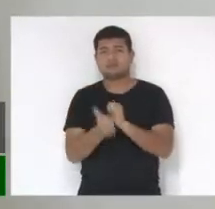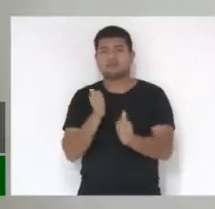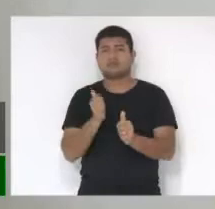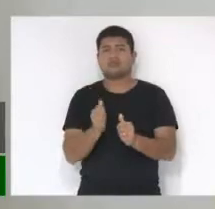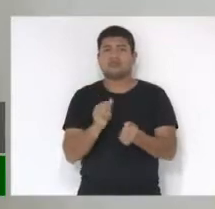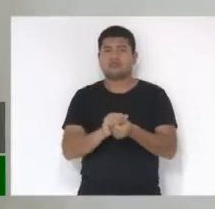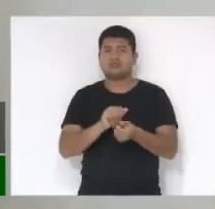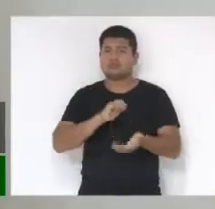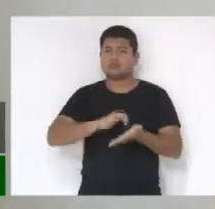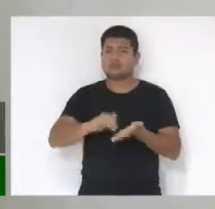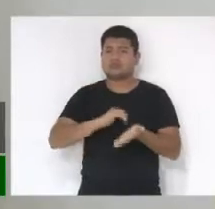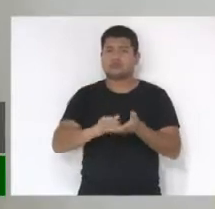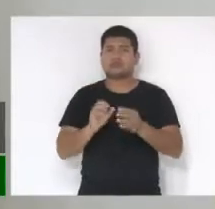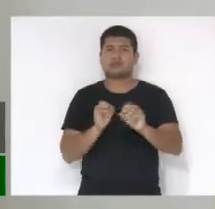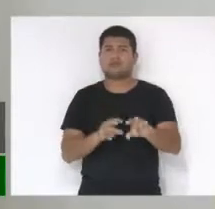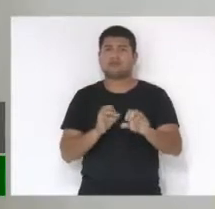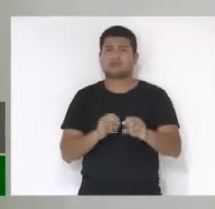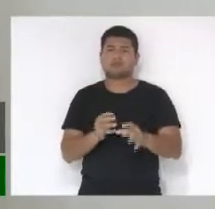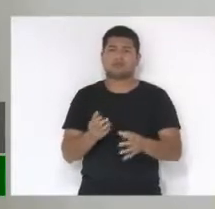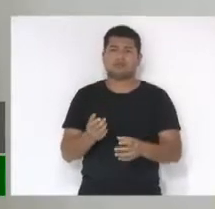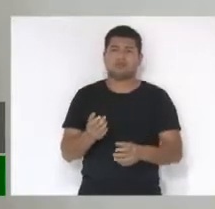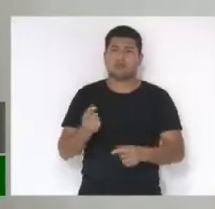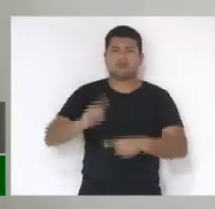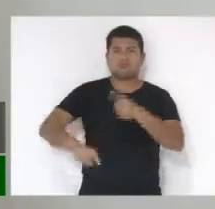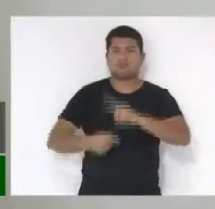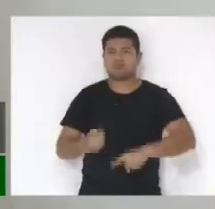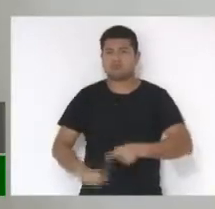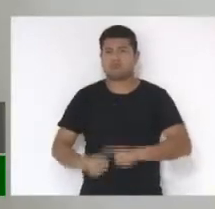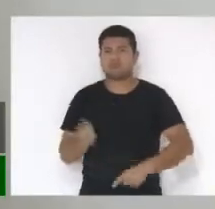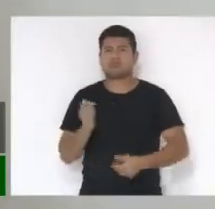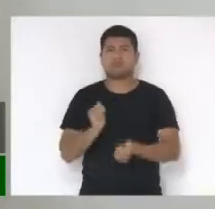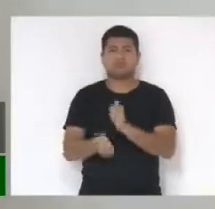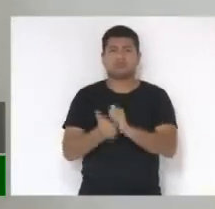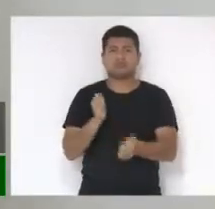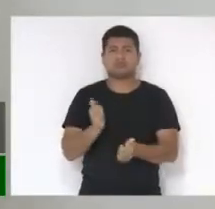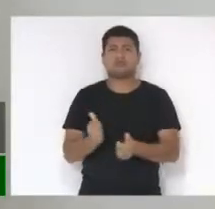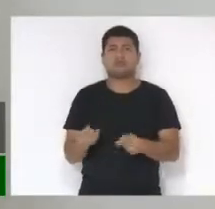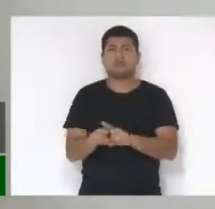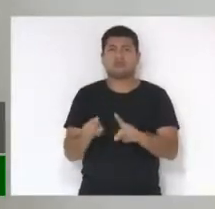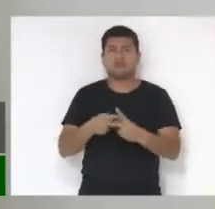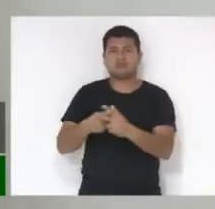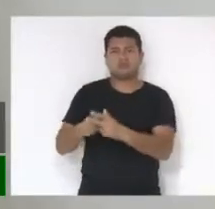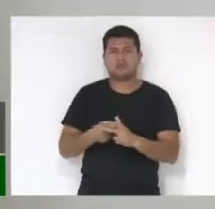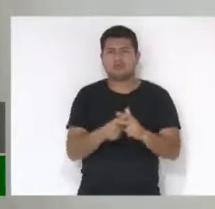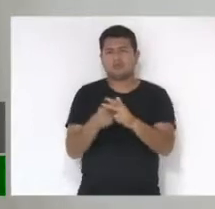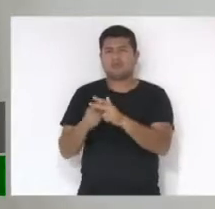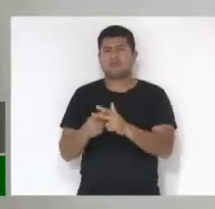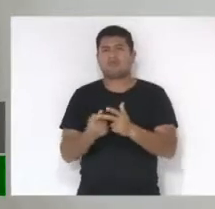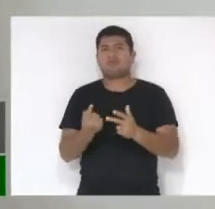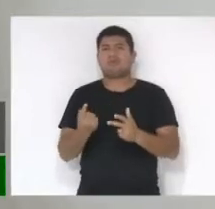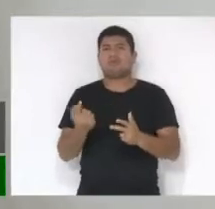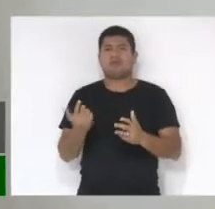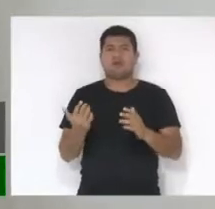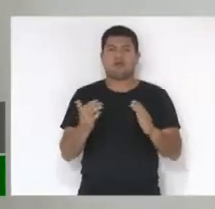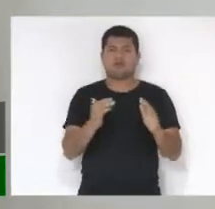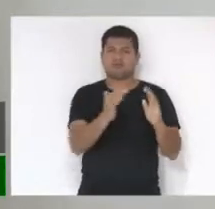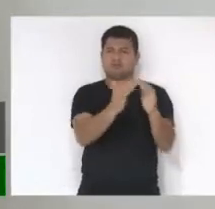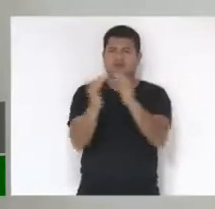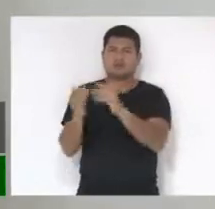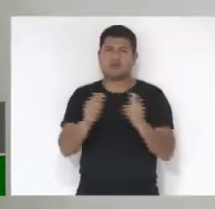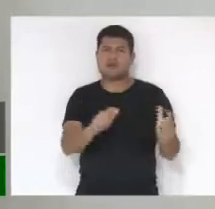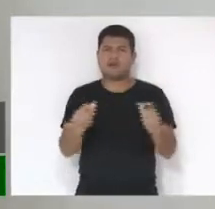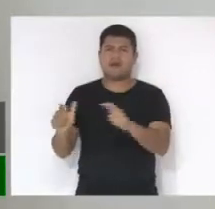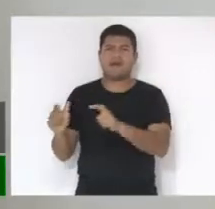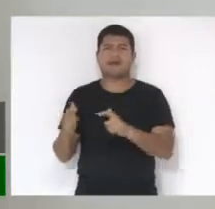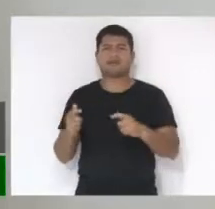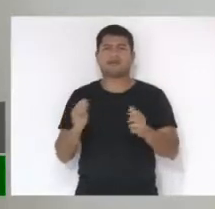juntos pelo desporto educacional, seja material esportivo, seja em recuperação do patrimônio público esportivo do Estado de Santa Catarina. Mas